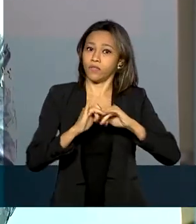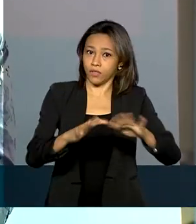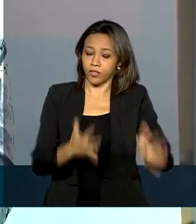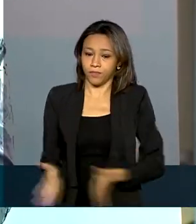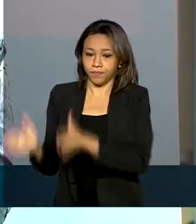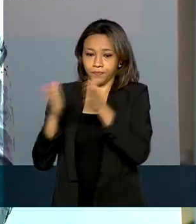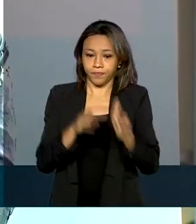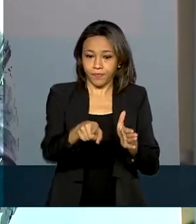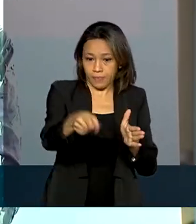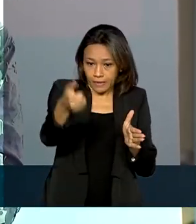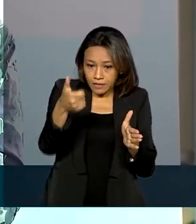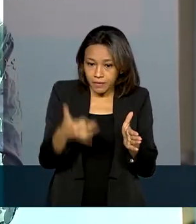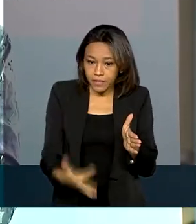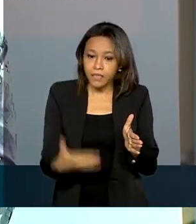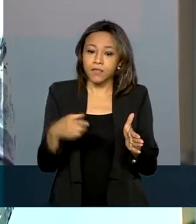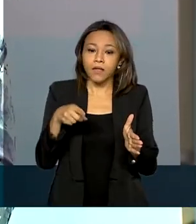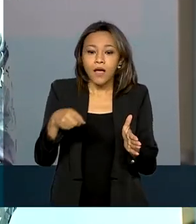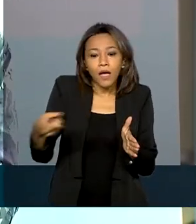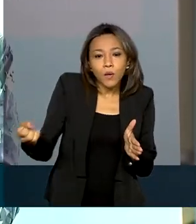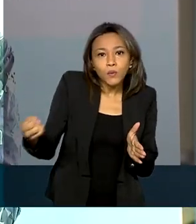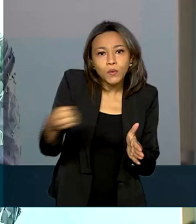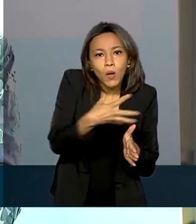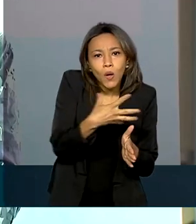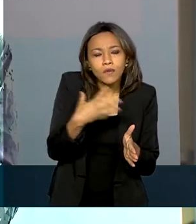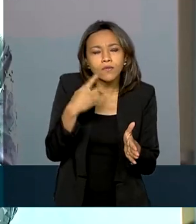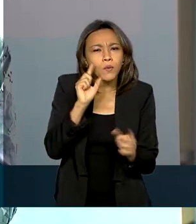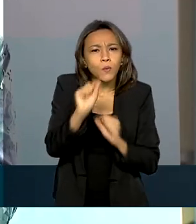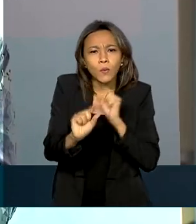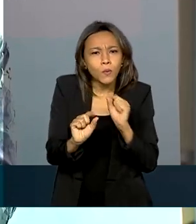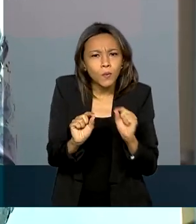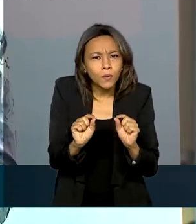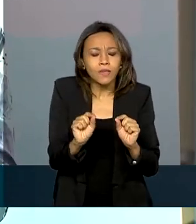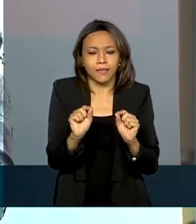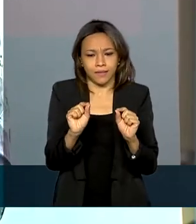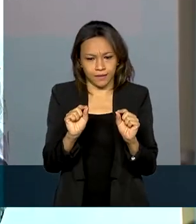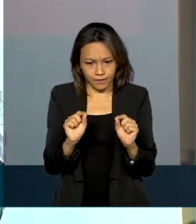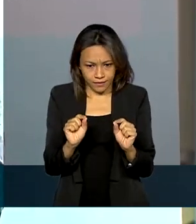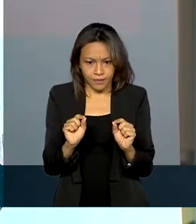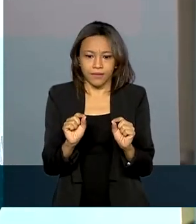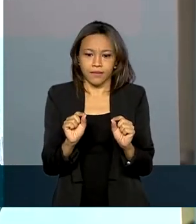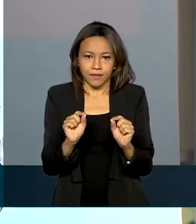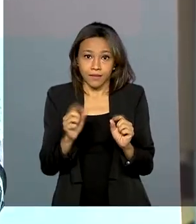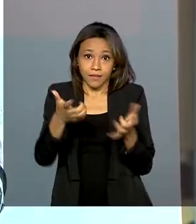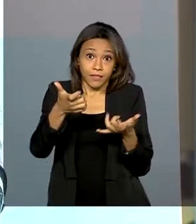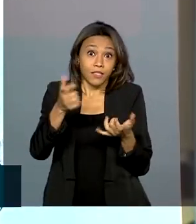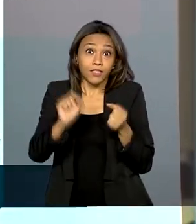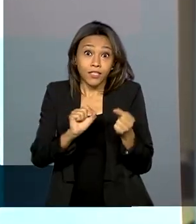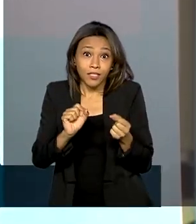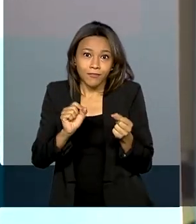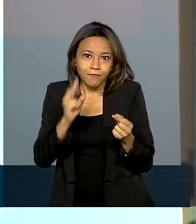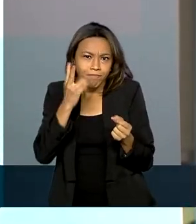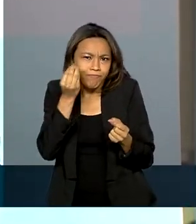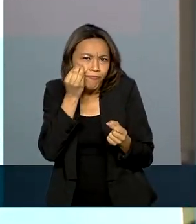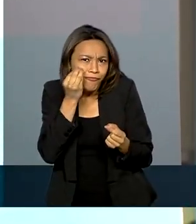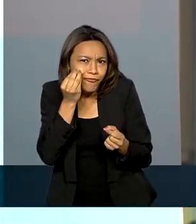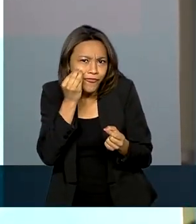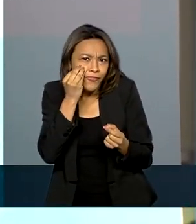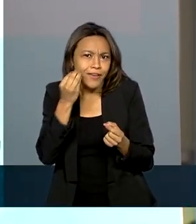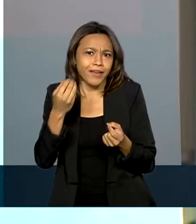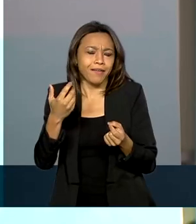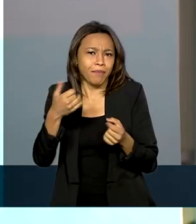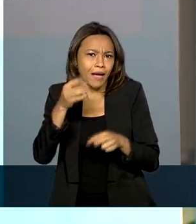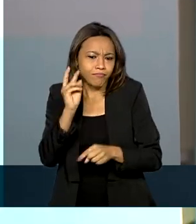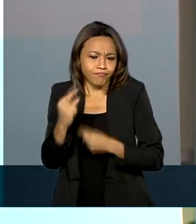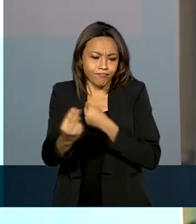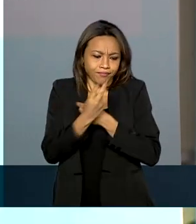ia uma nova novo estímulo uma nova a a carga que deu mesmo assim de simulação três testemunho